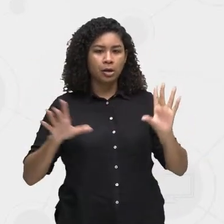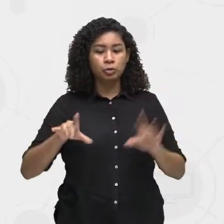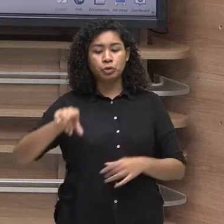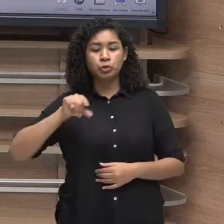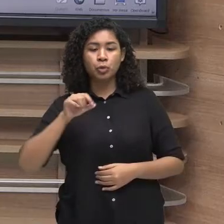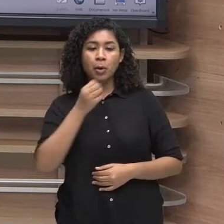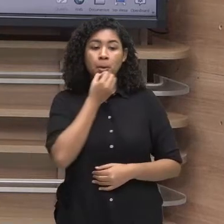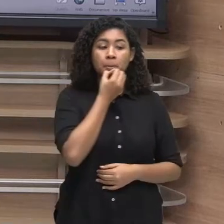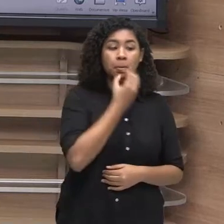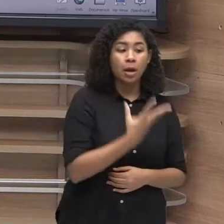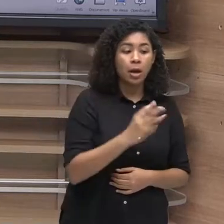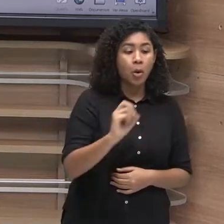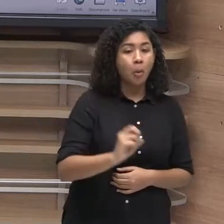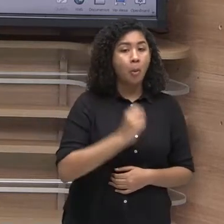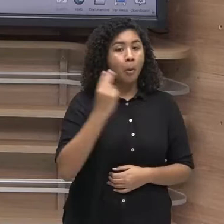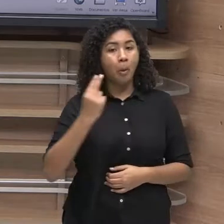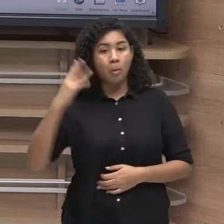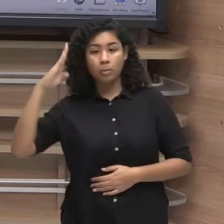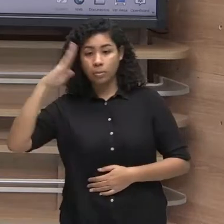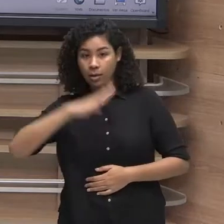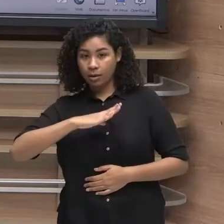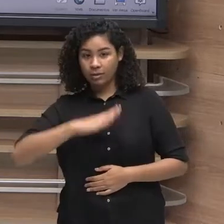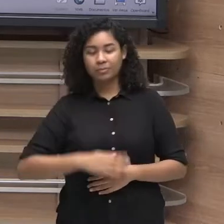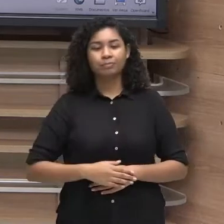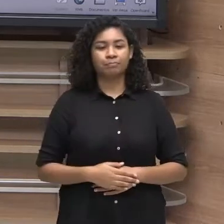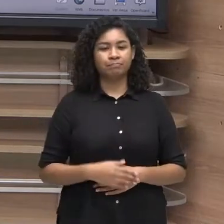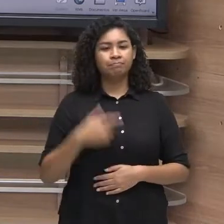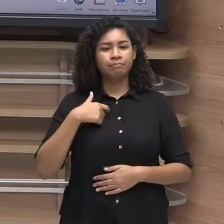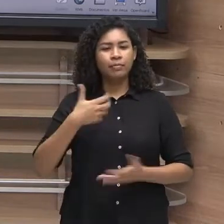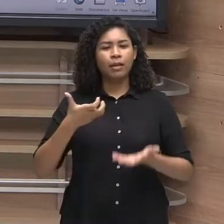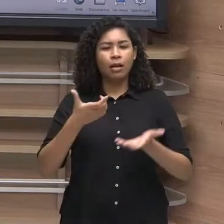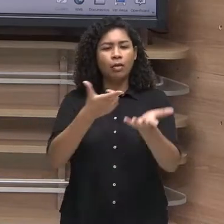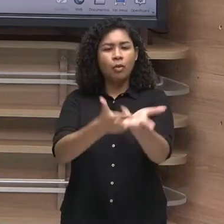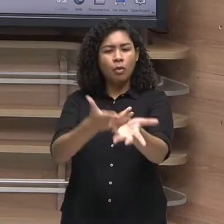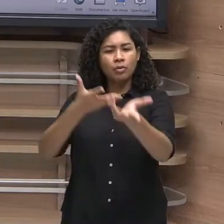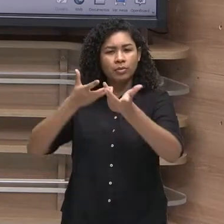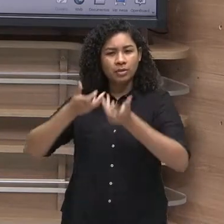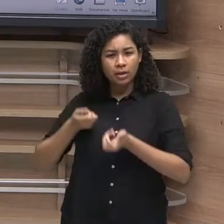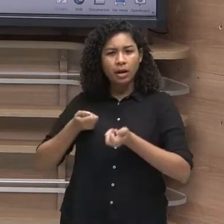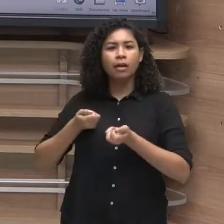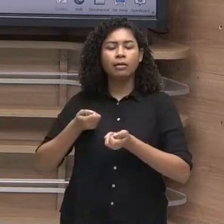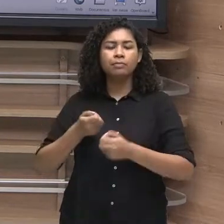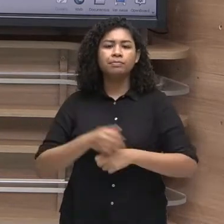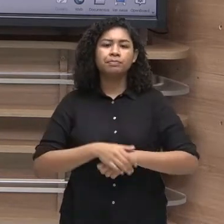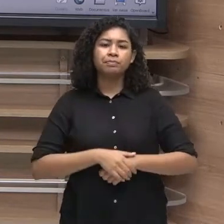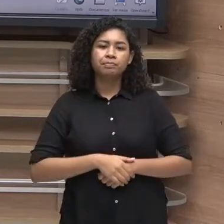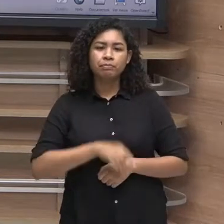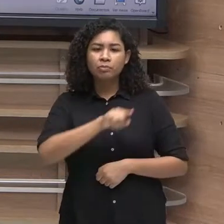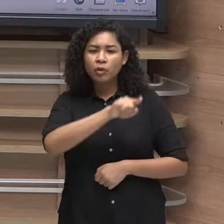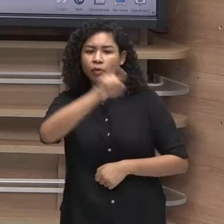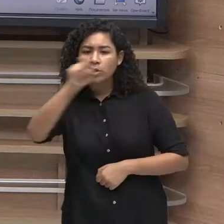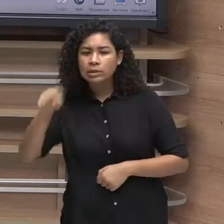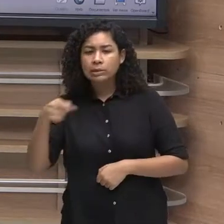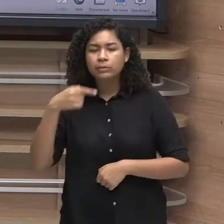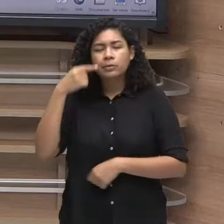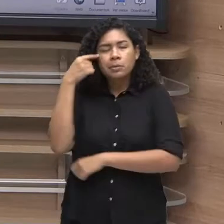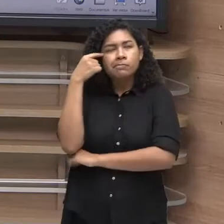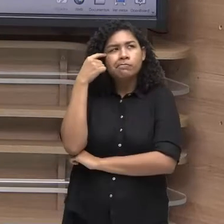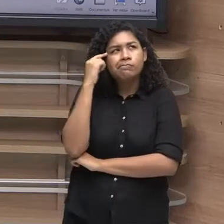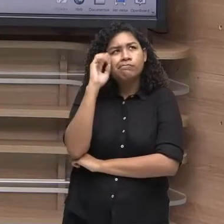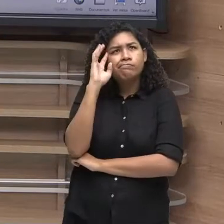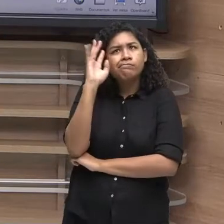mal. Bem, eu quero te convidar ao longo desta aula a pensar as suas escolhas de